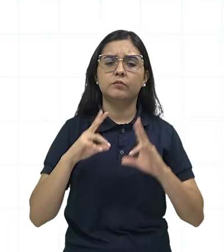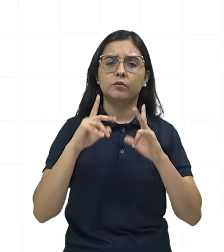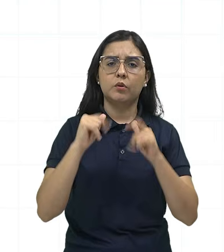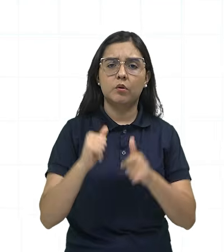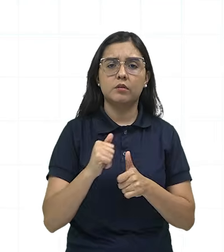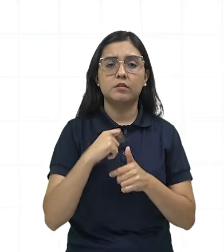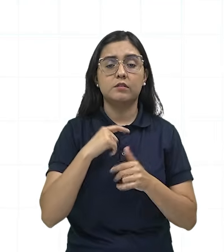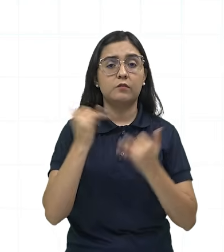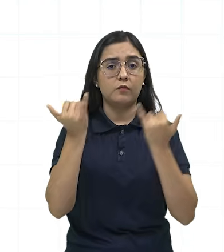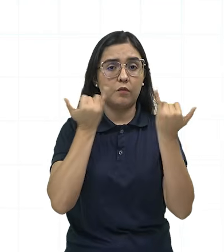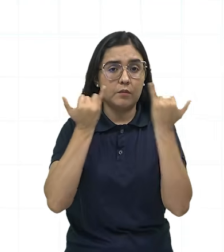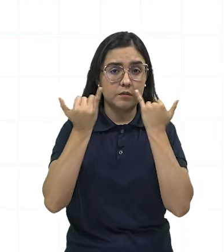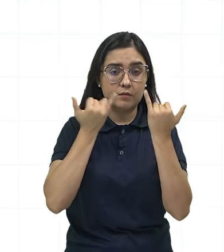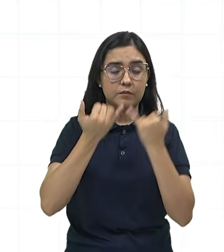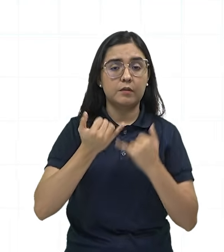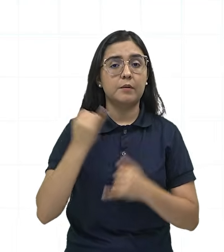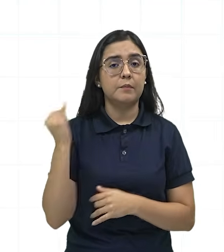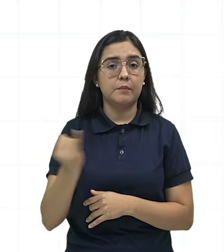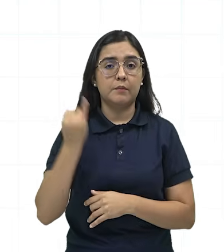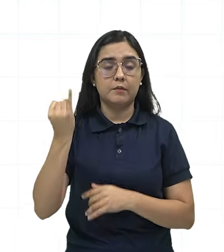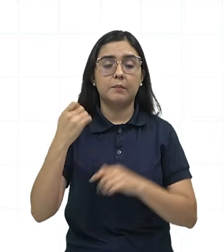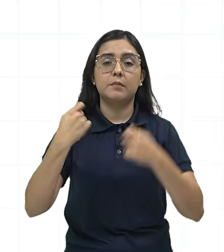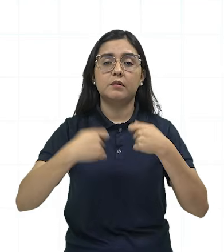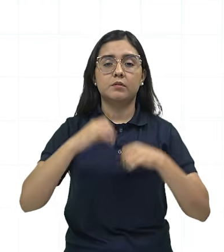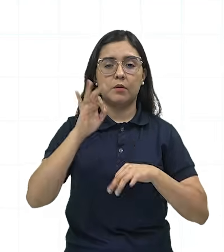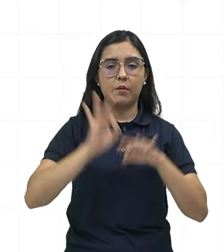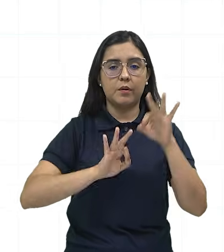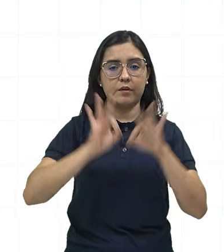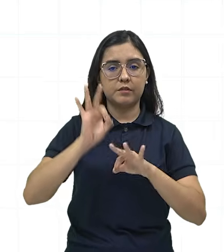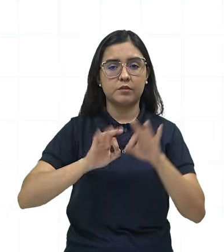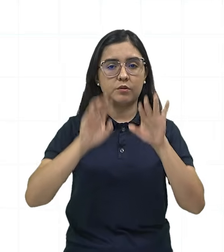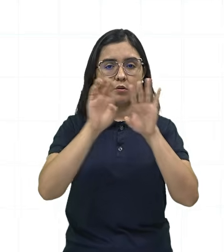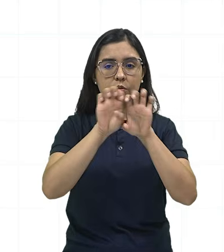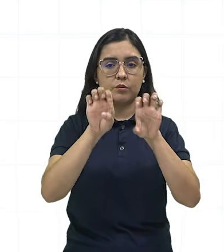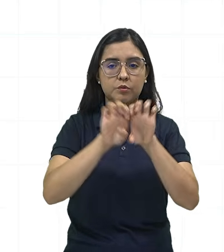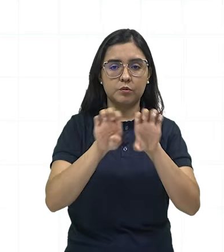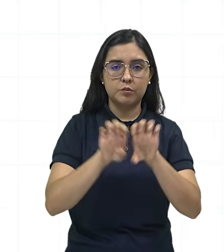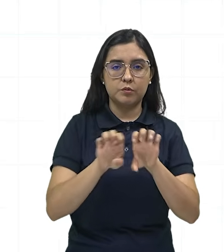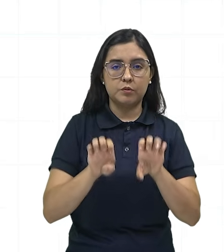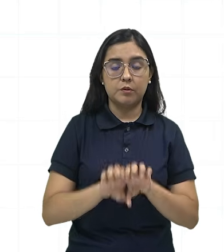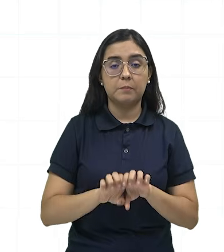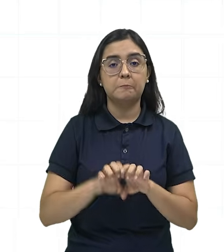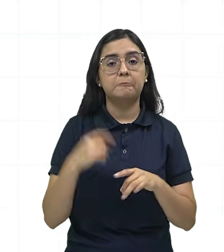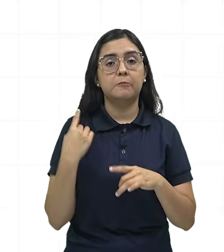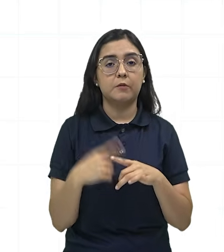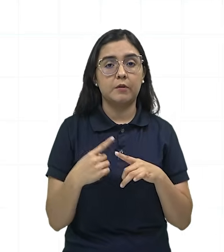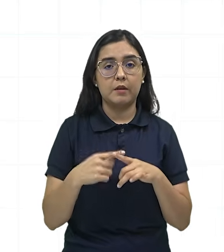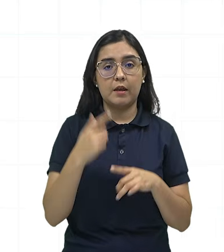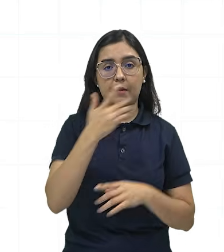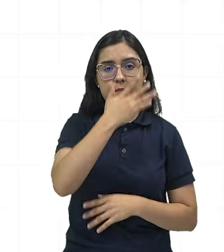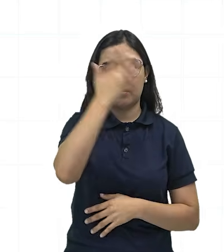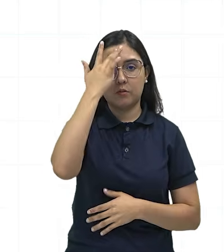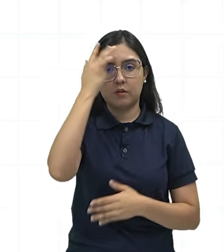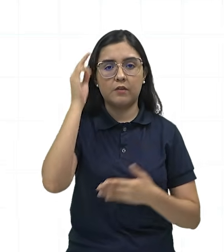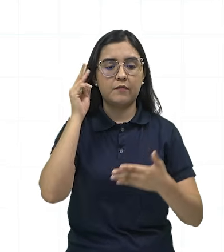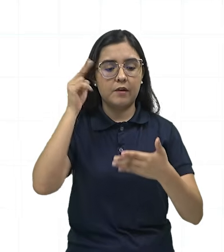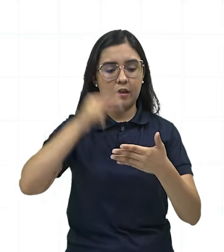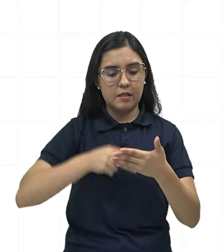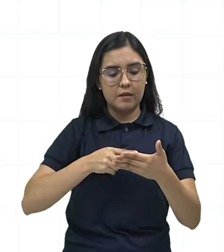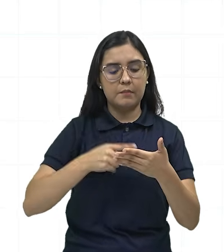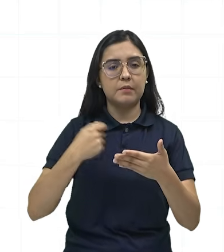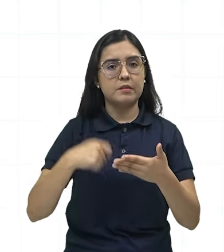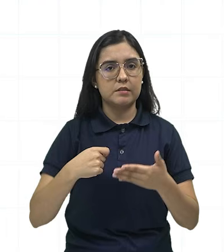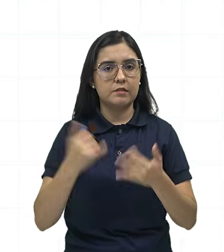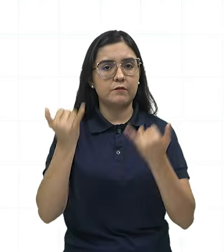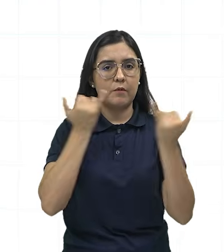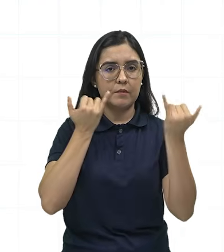são importantes. Por quê? Elas têm que estar organizada, bem estruturada, porque o leitor precisa ter essa informação de maneira